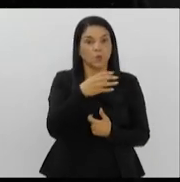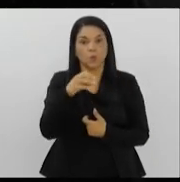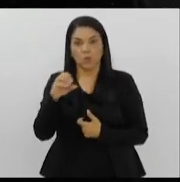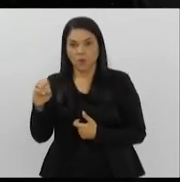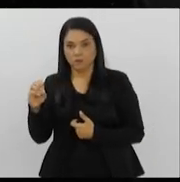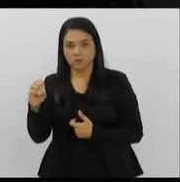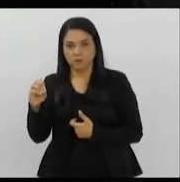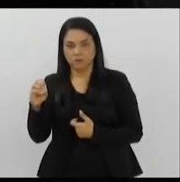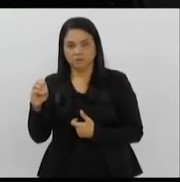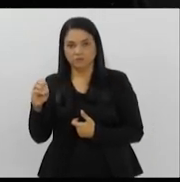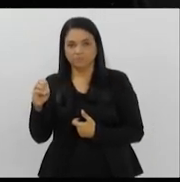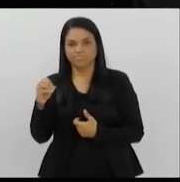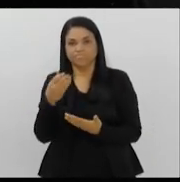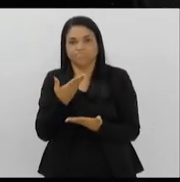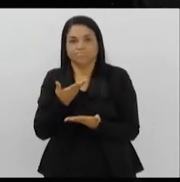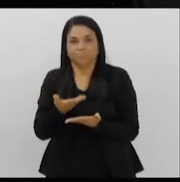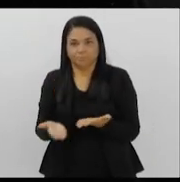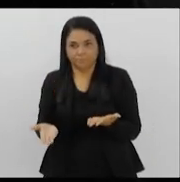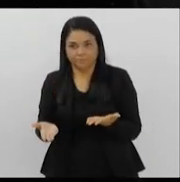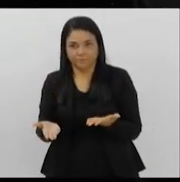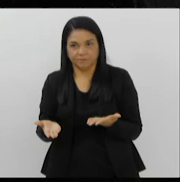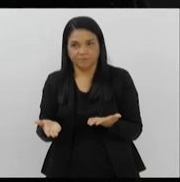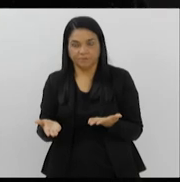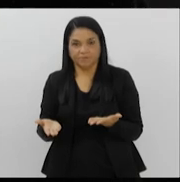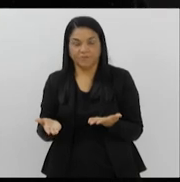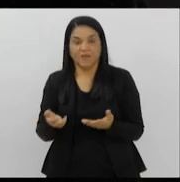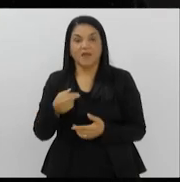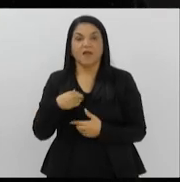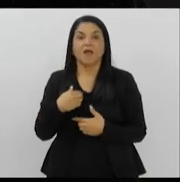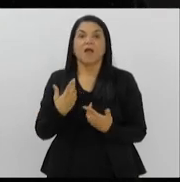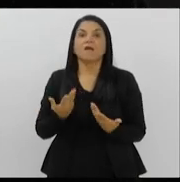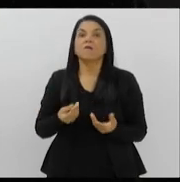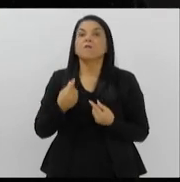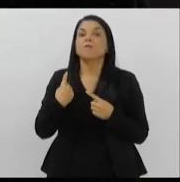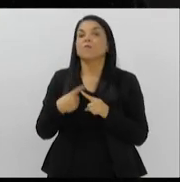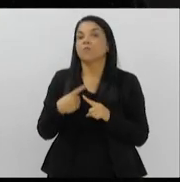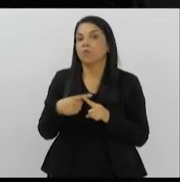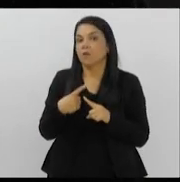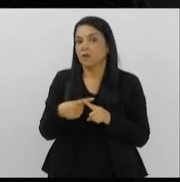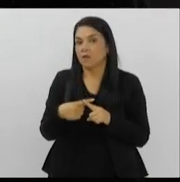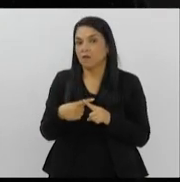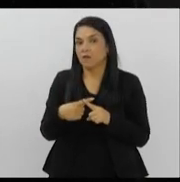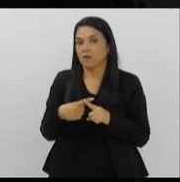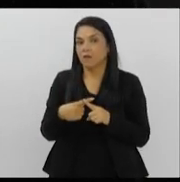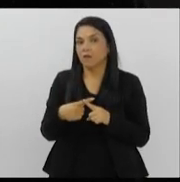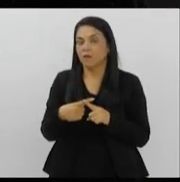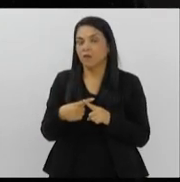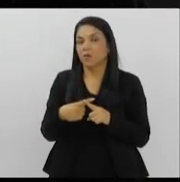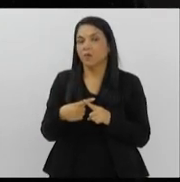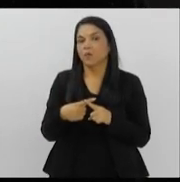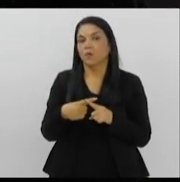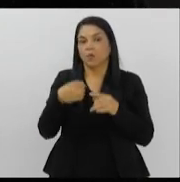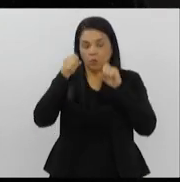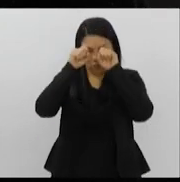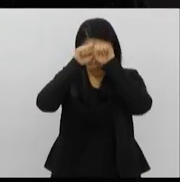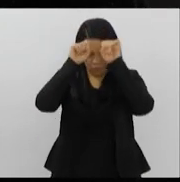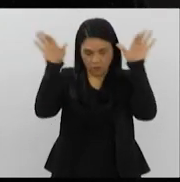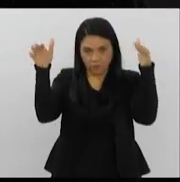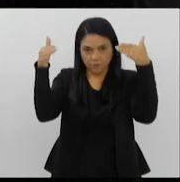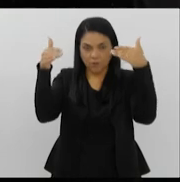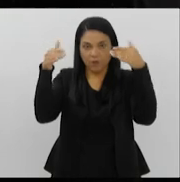foram vencidos. Razão pela qual, a nível do Tribunal de Justiça, a